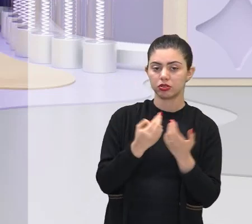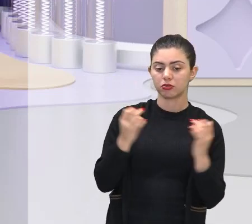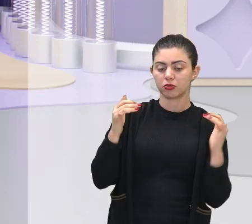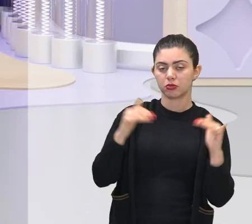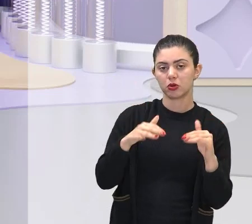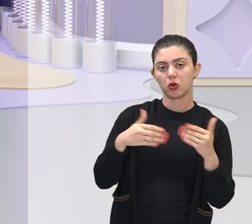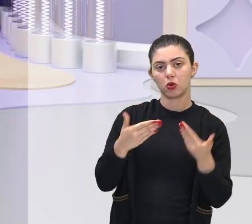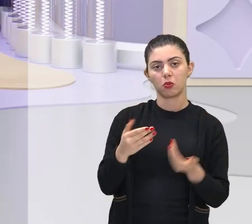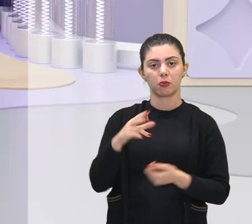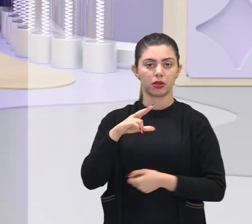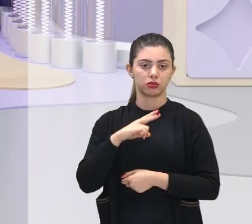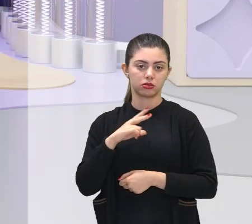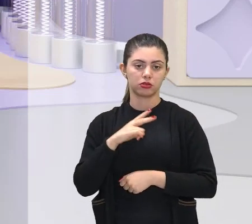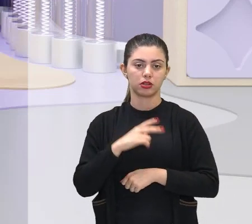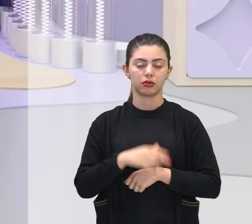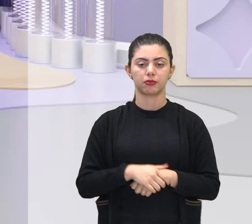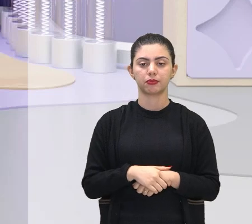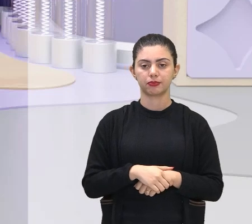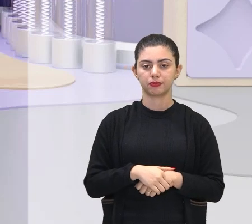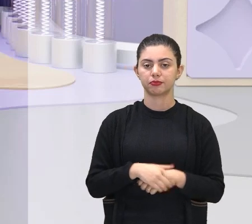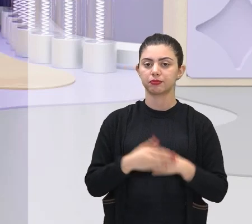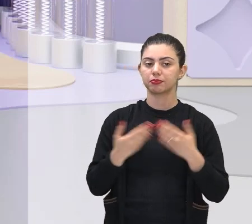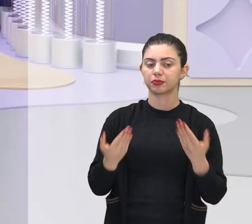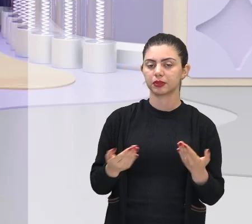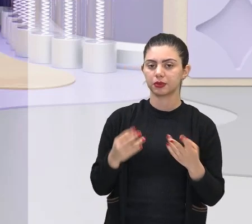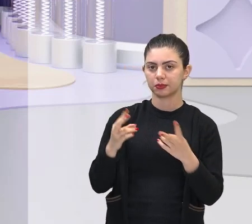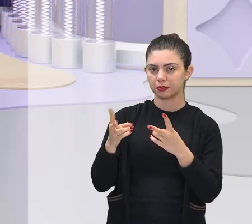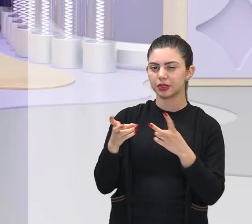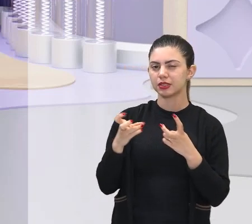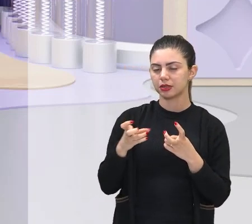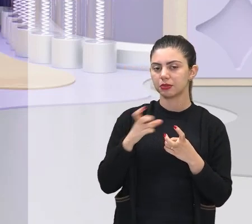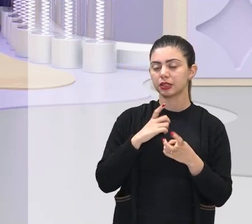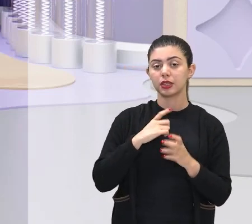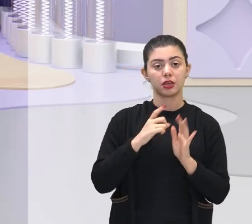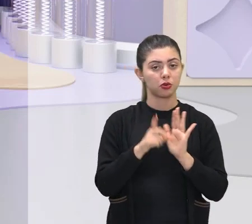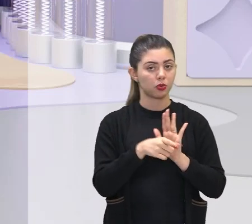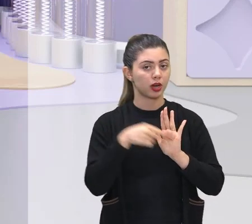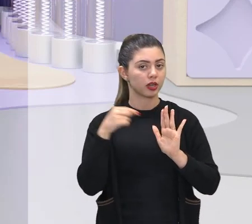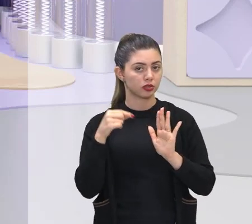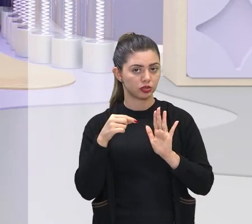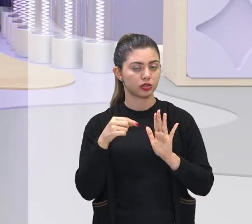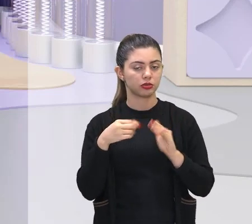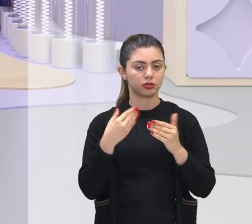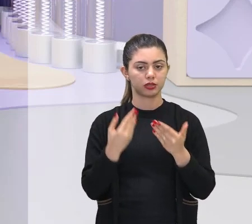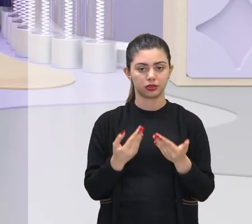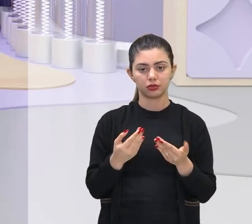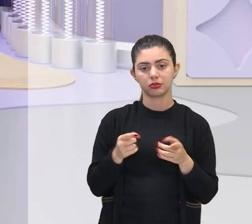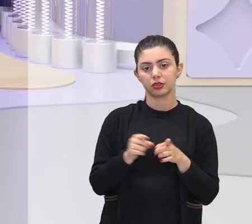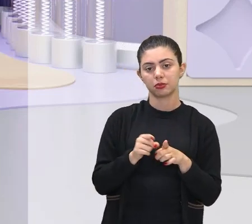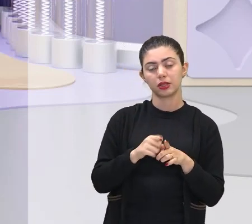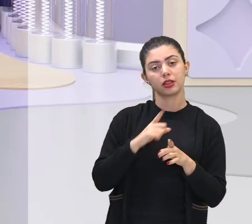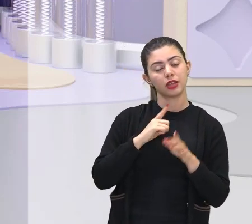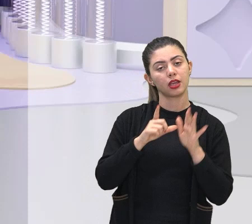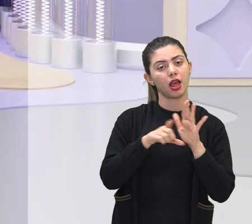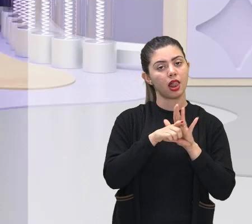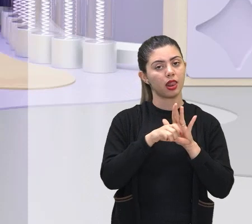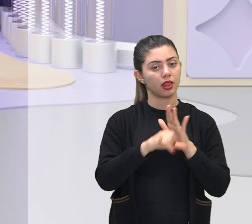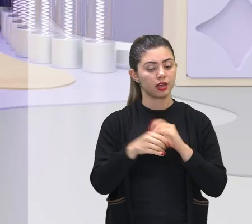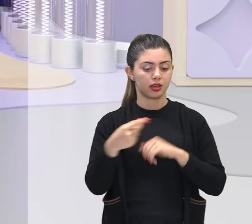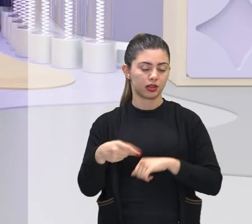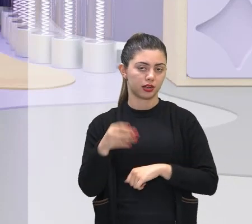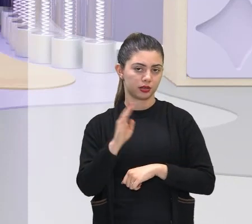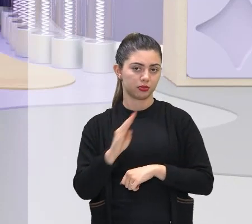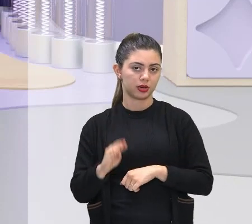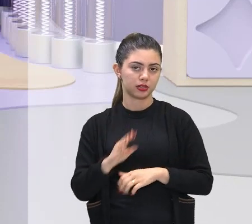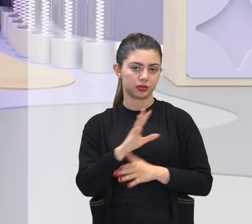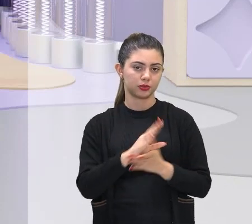em particular. Baseado nesse artigo é que estão também as leis brasileiras,